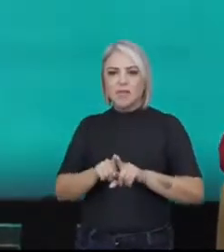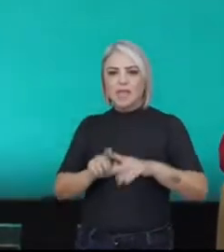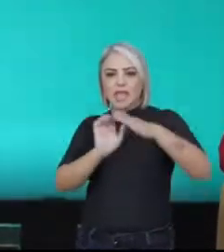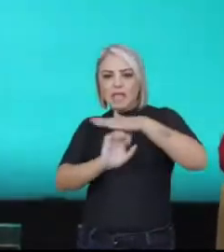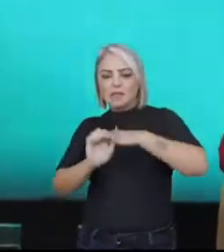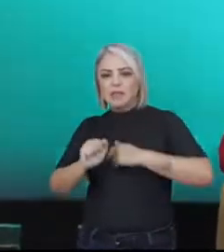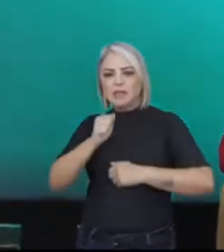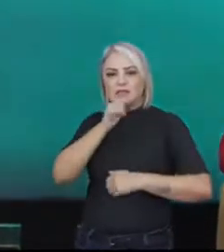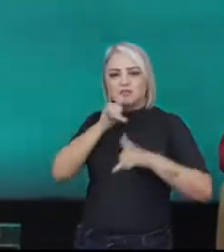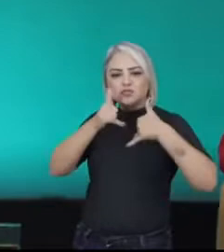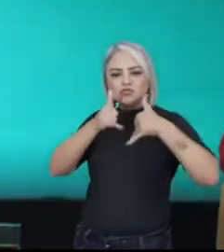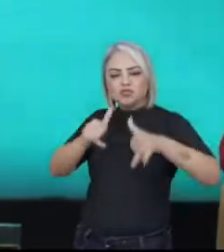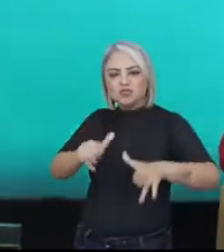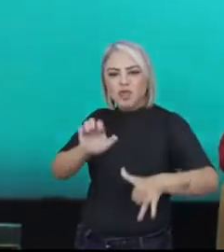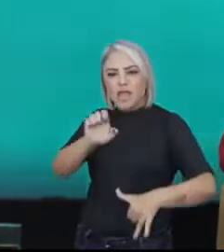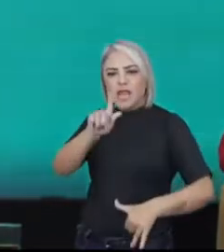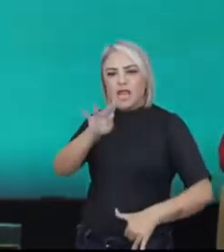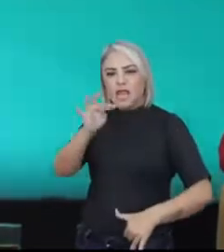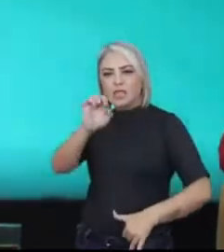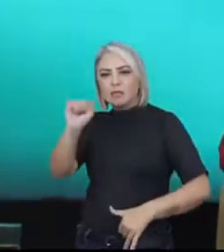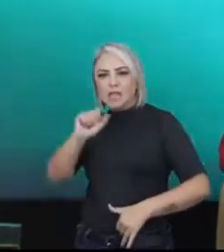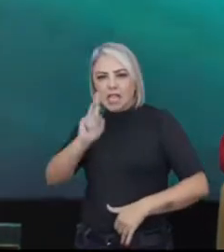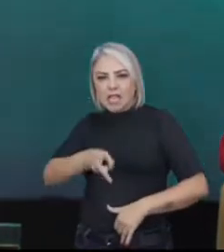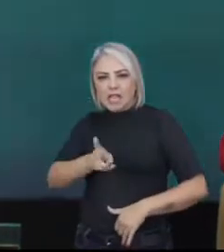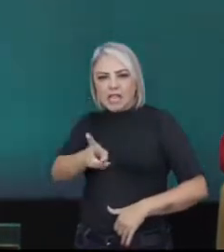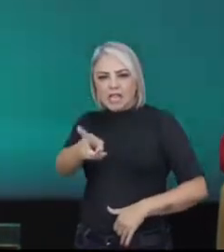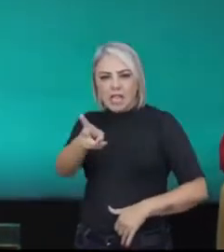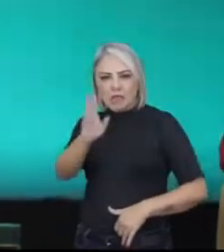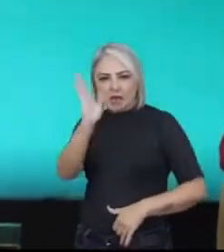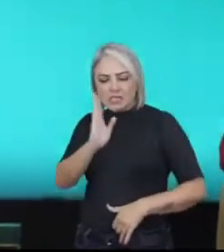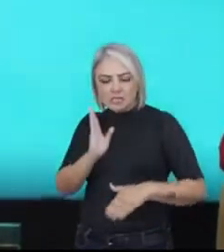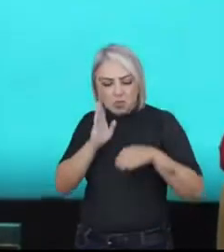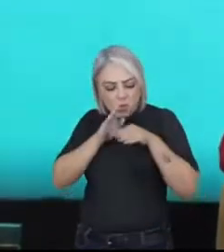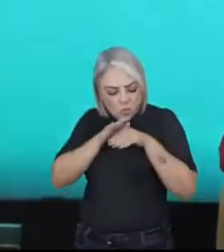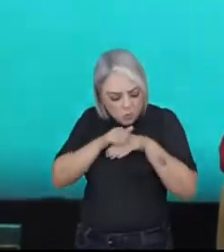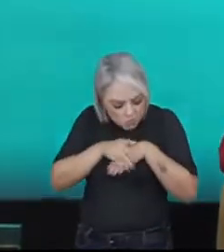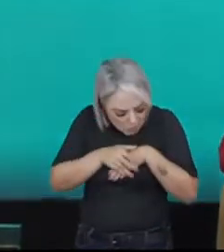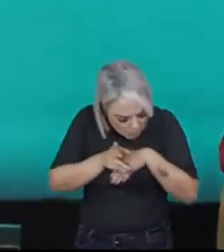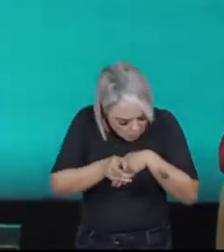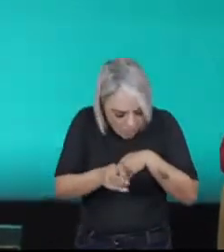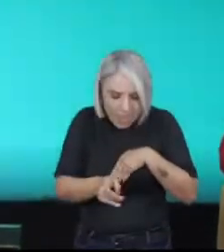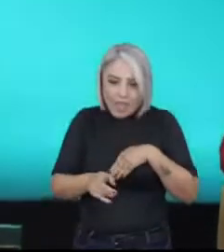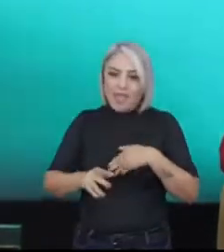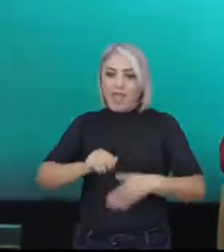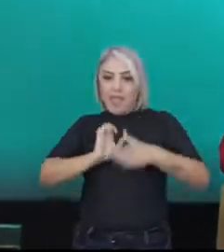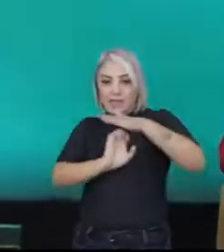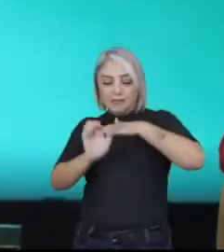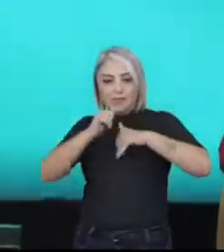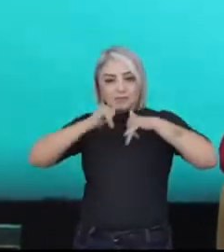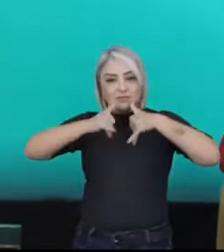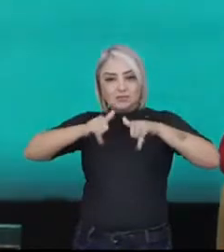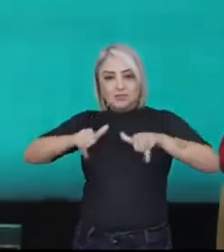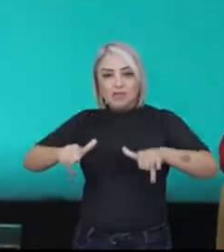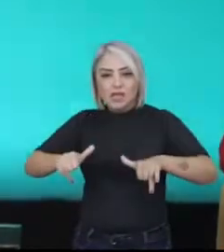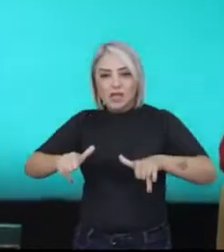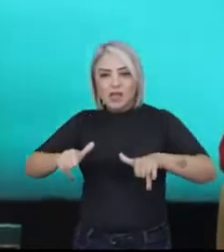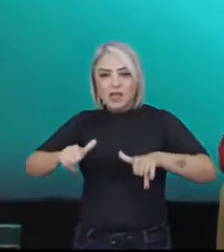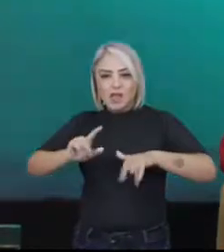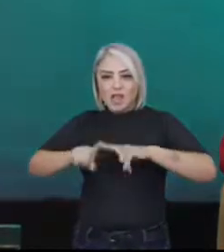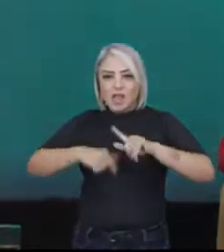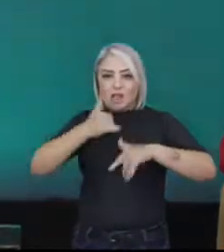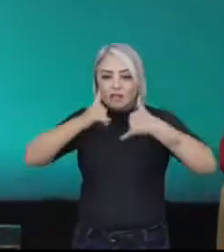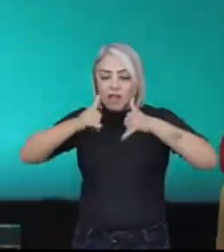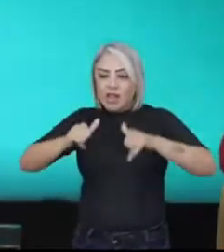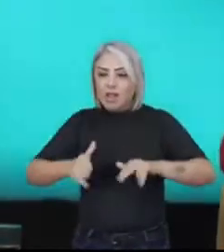o Brasil eternamente submisso. A Eletrobras é a maior empresa de geração de energia da América